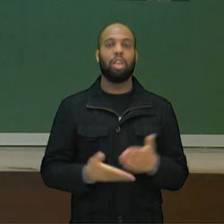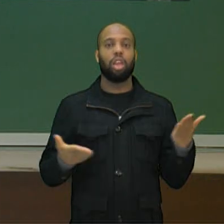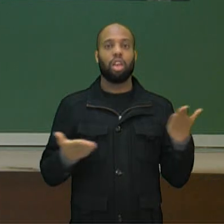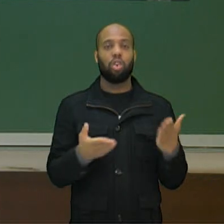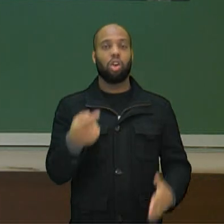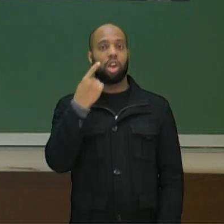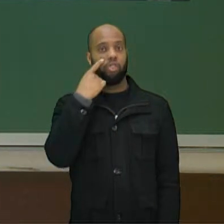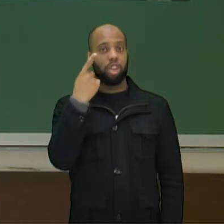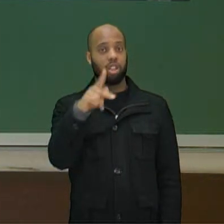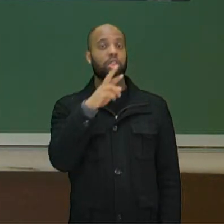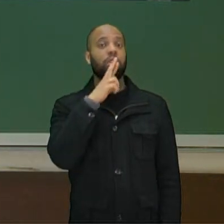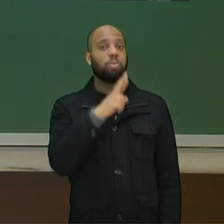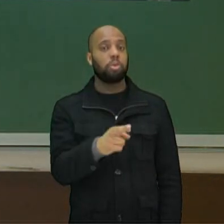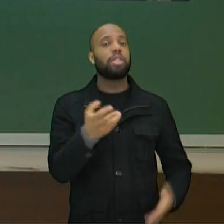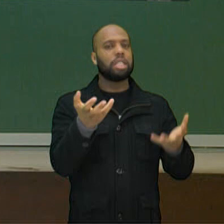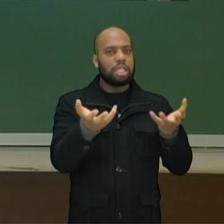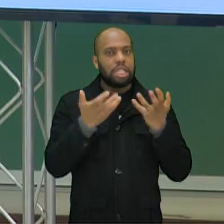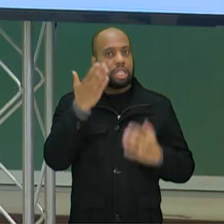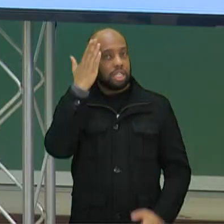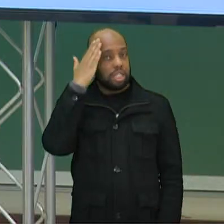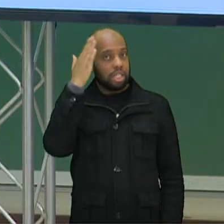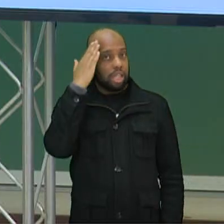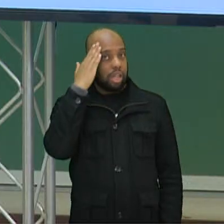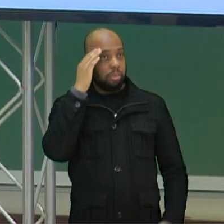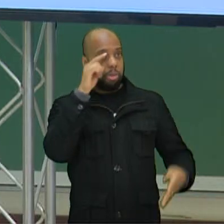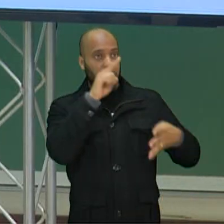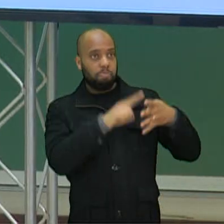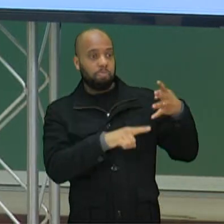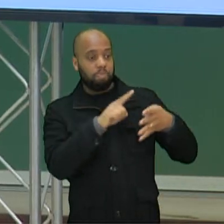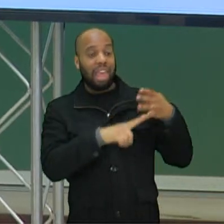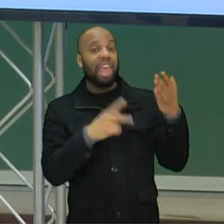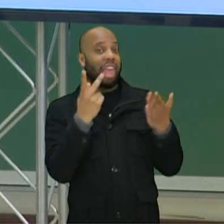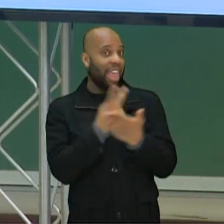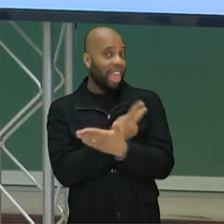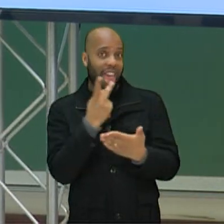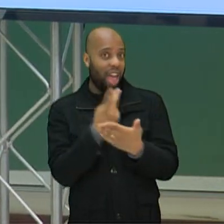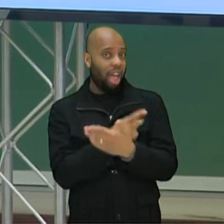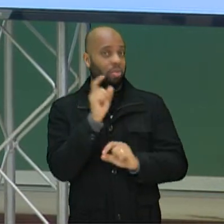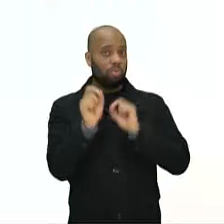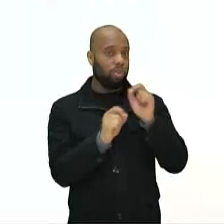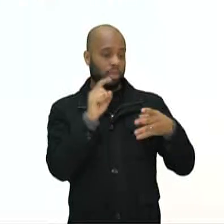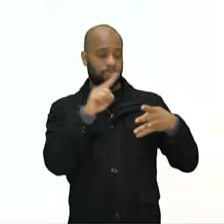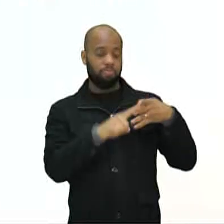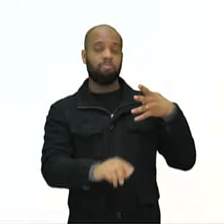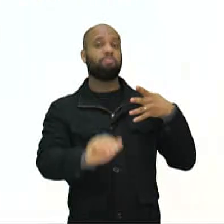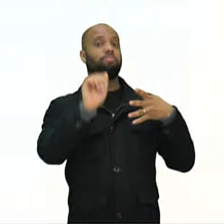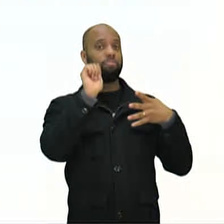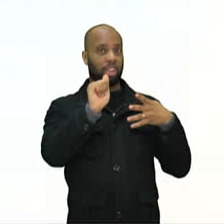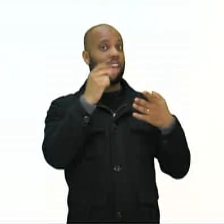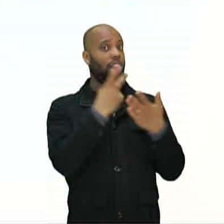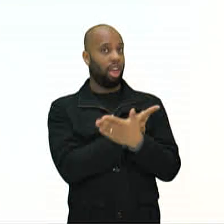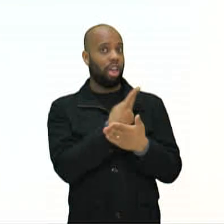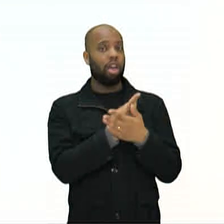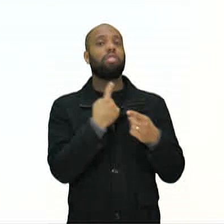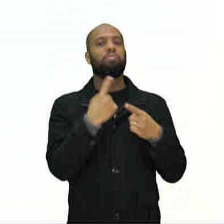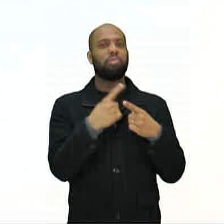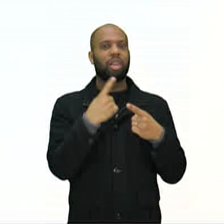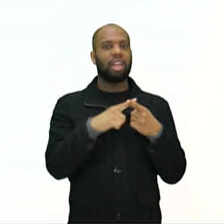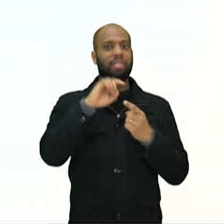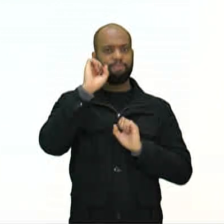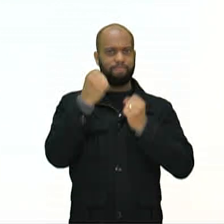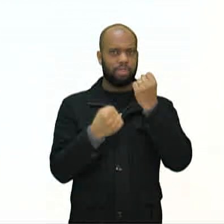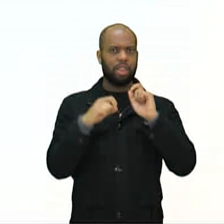Vamos lá conferir a sua resposta. Então, a alternativa incorreta é a letra A. O exercício físico aumenta a demanda